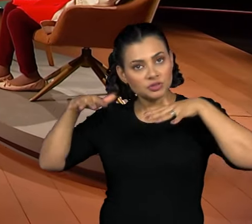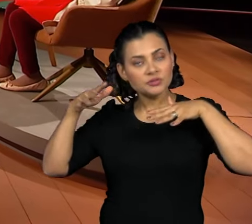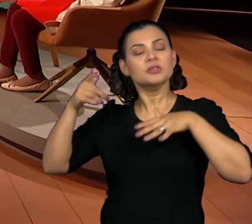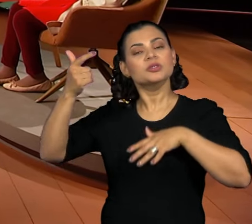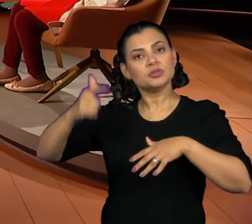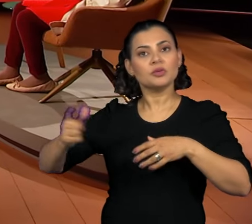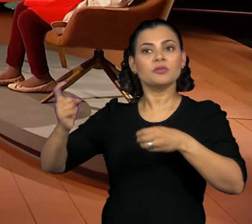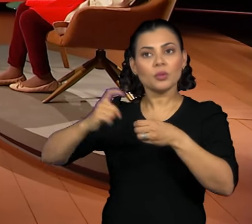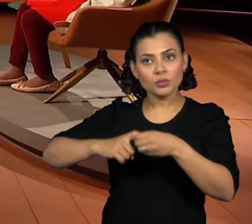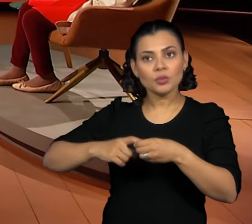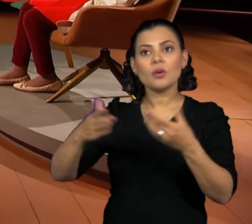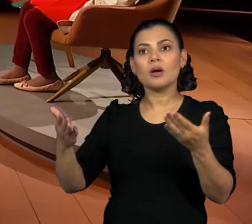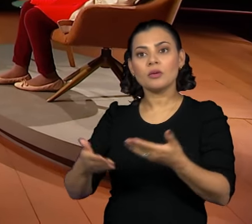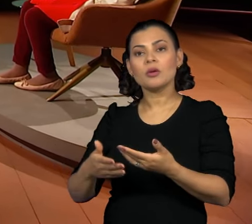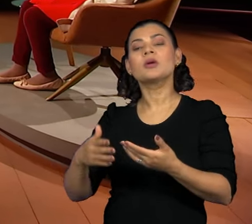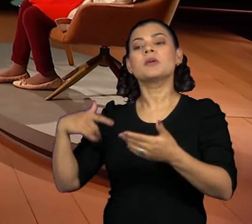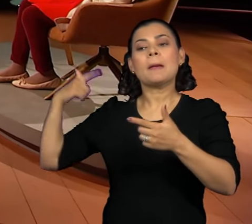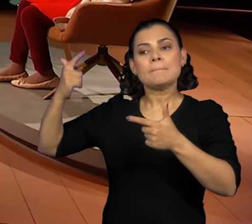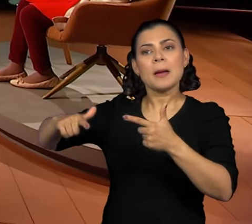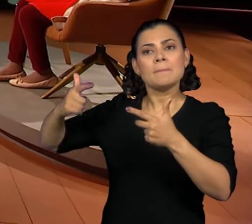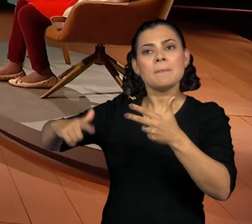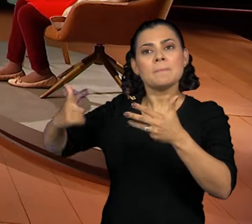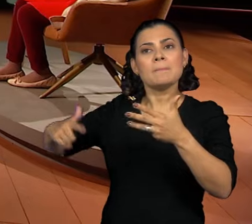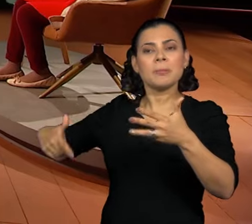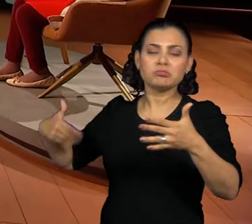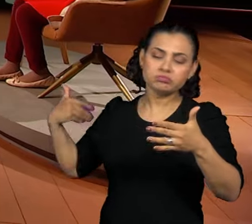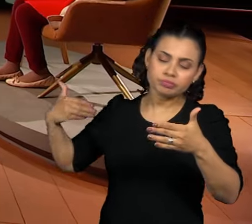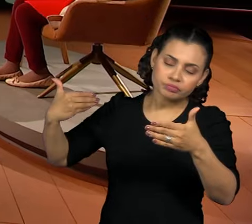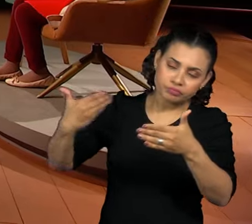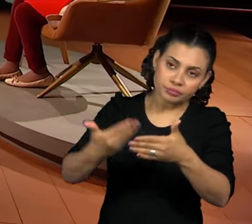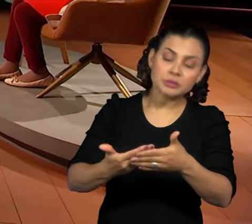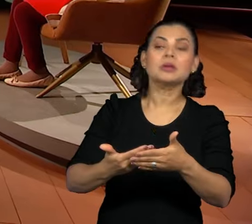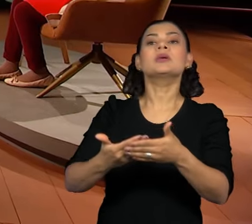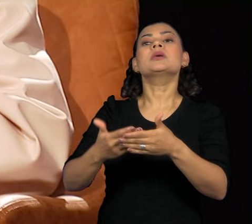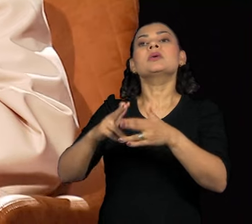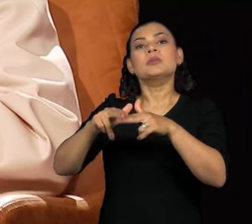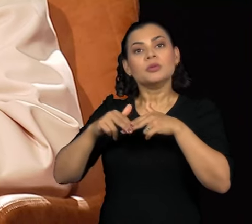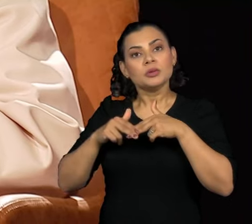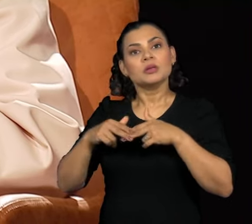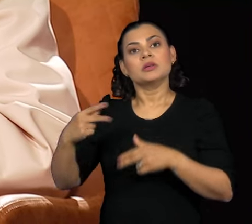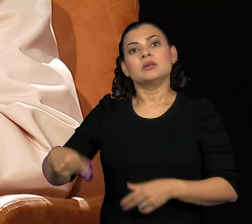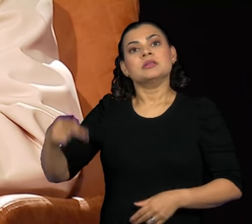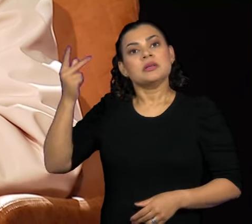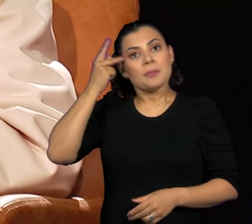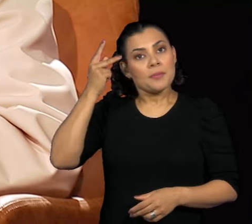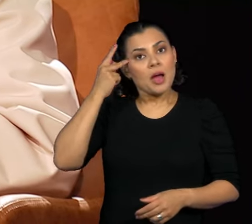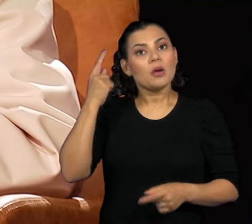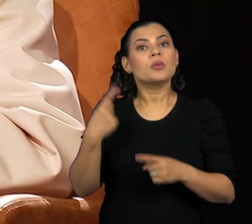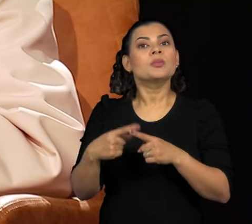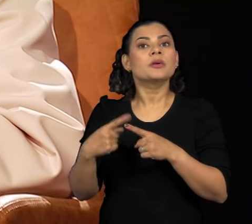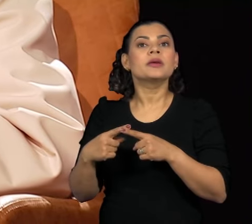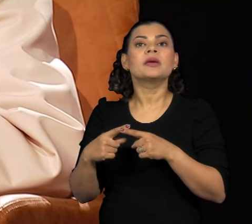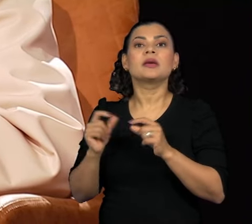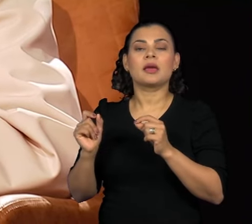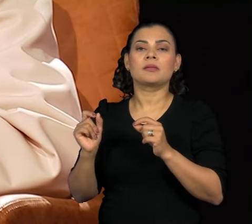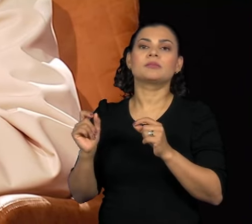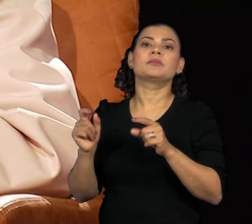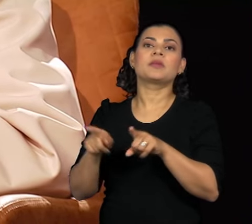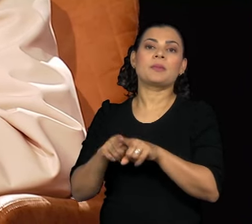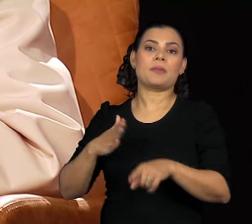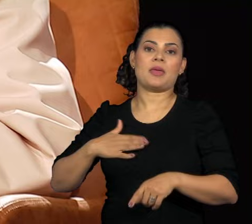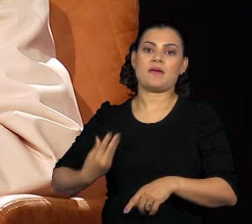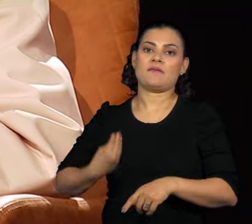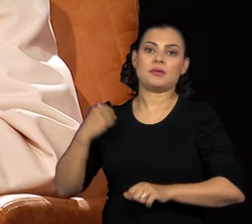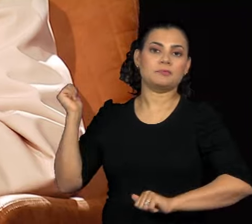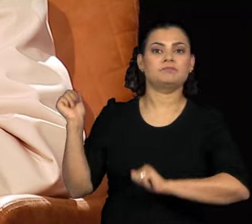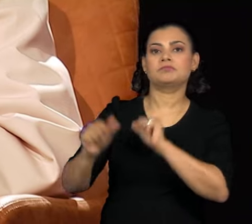há mais ou menos uns 8 anos, e aí assim eu entrei. E aí o povo de São Paulo acabou fazendo um fato histórico na minha vida,